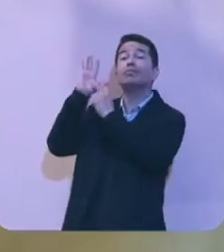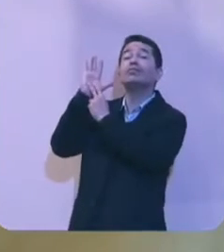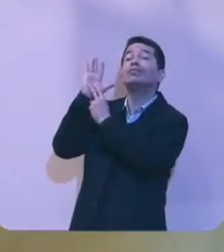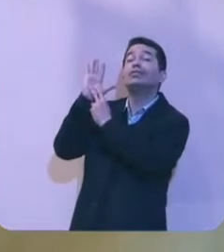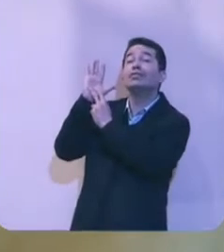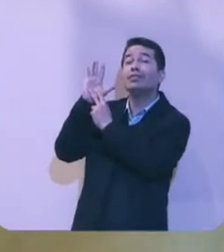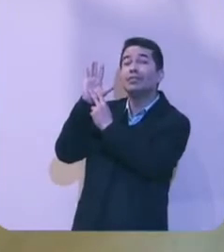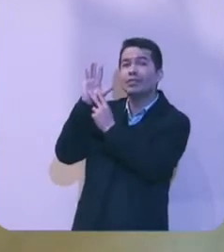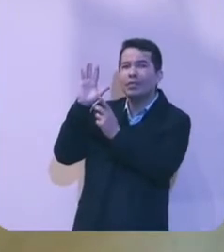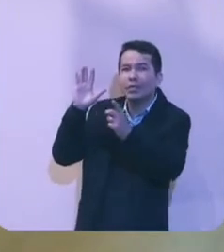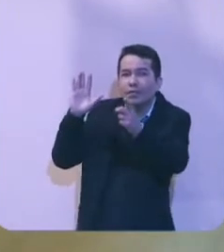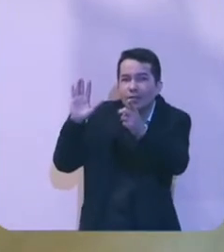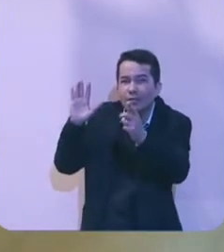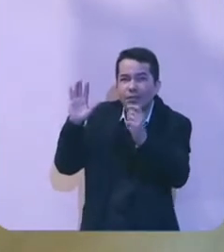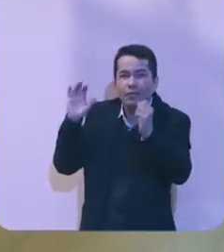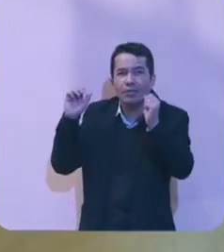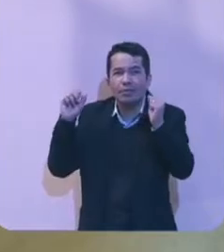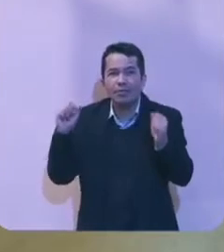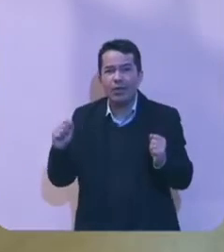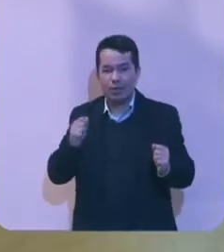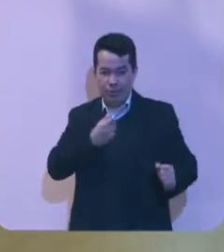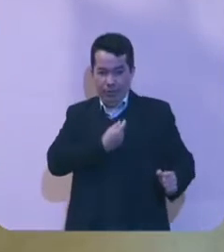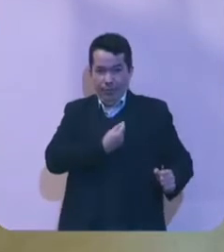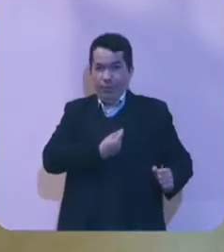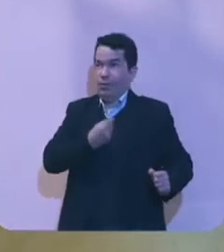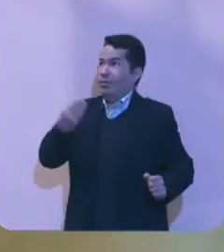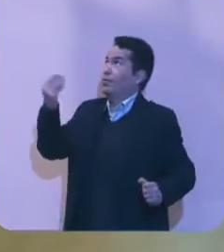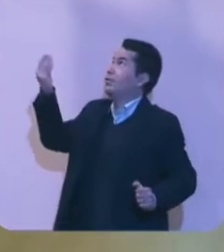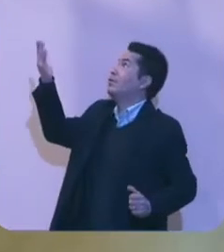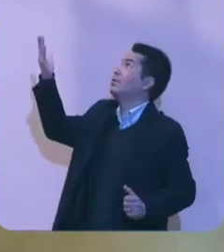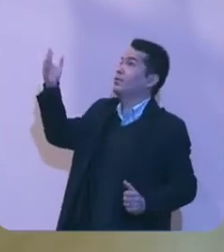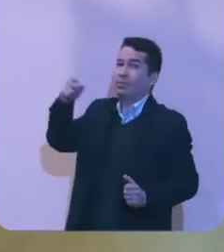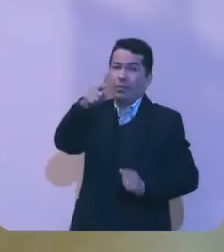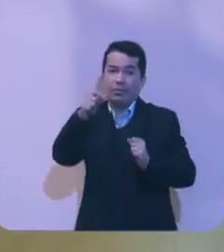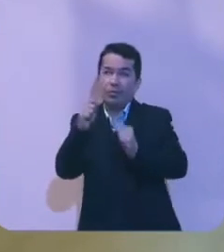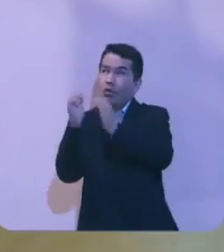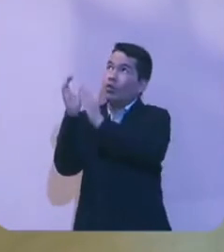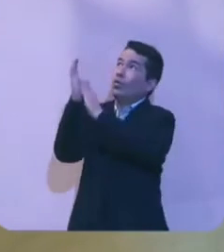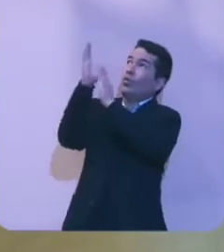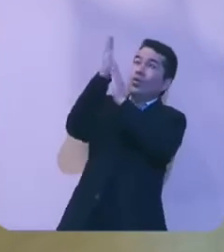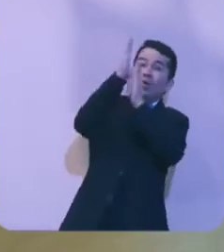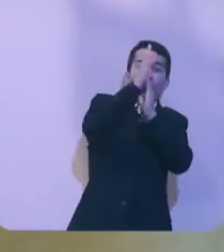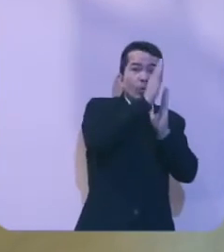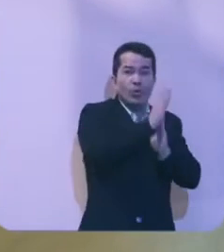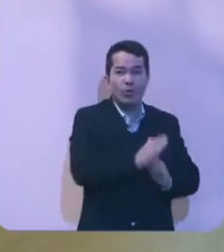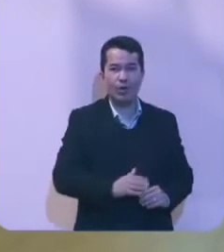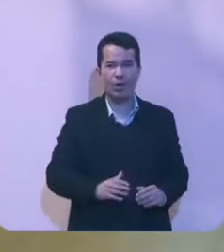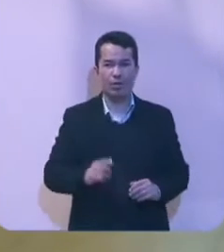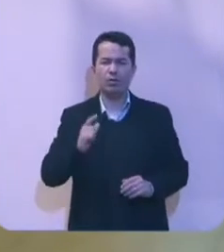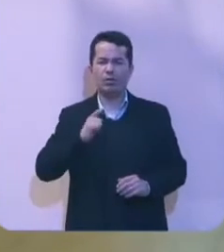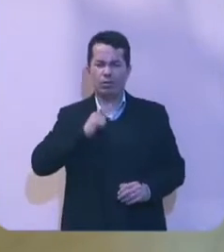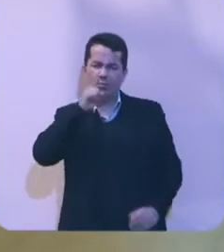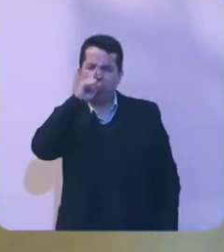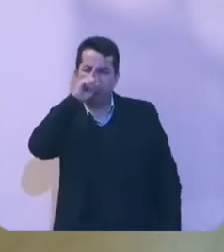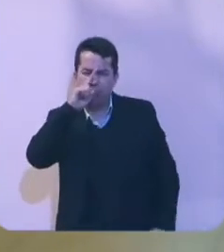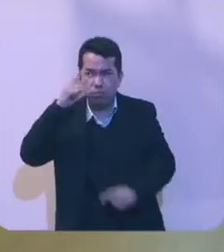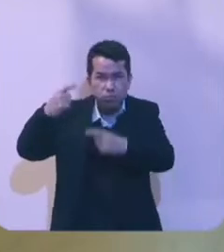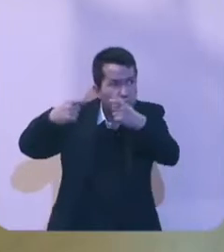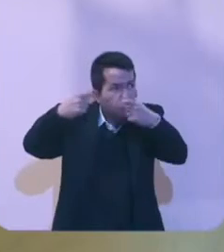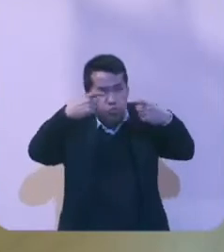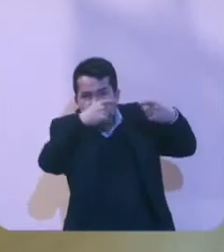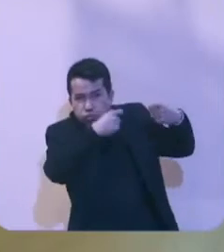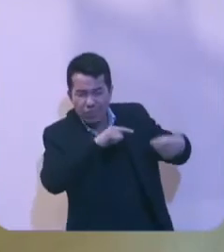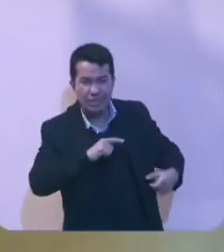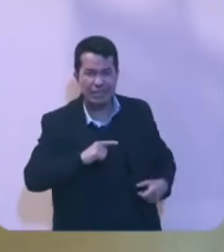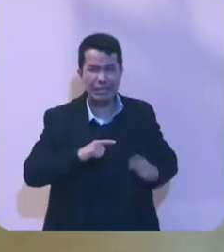então você pode louvar no meio da batalha, pela fé, crendo como uma afirmação de fé, que a vitória já